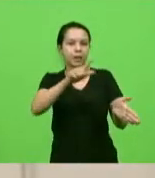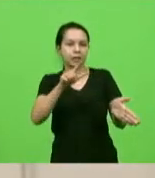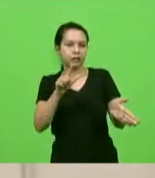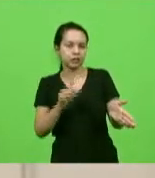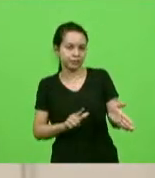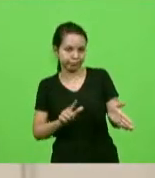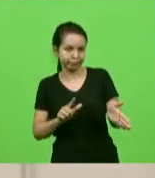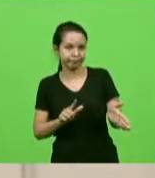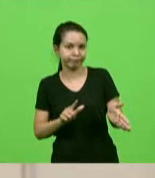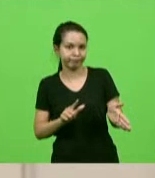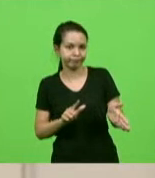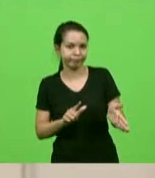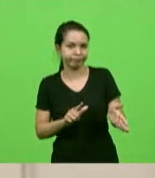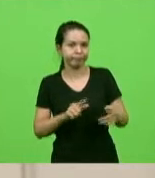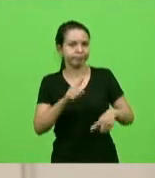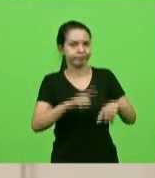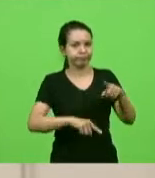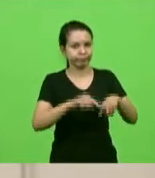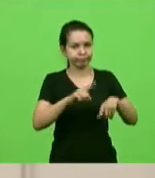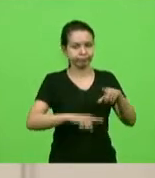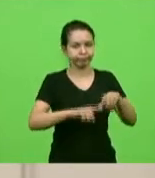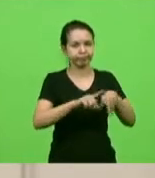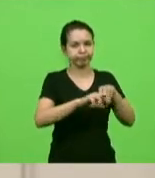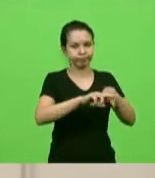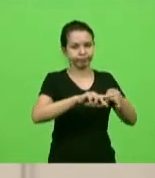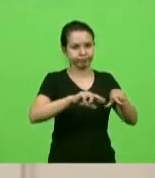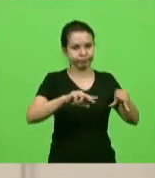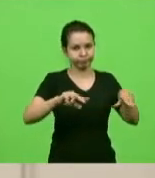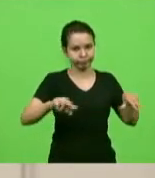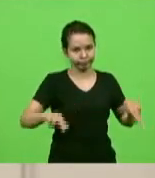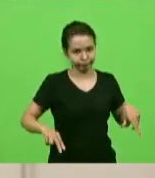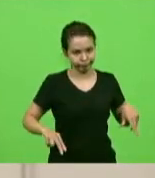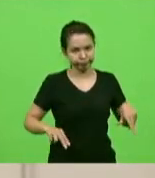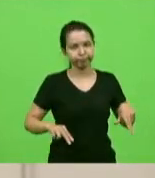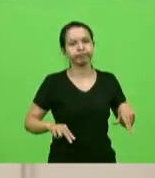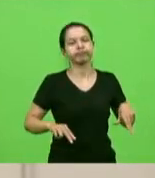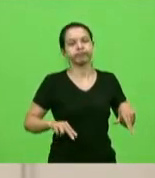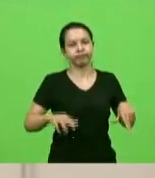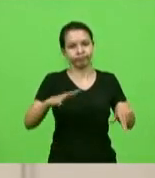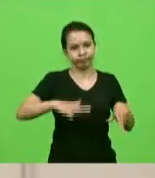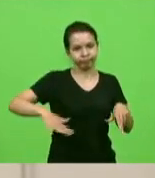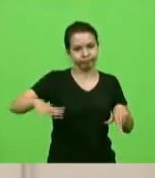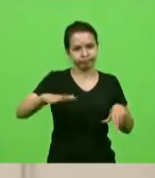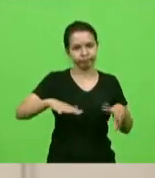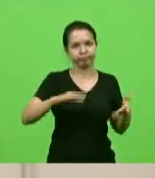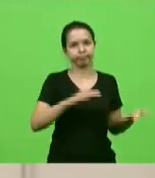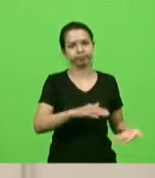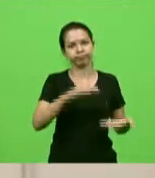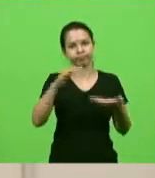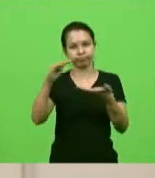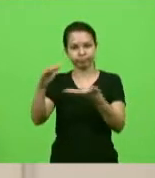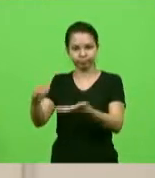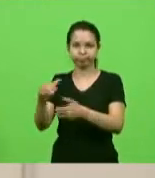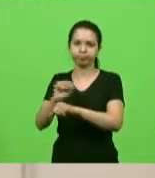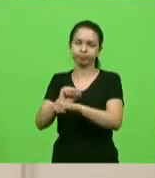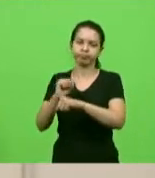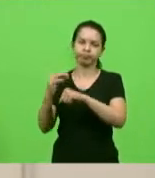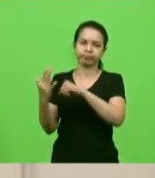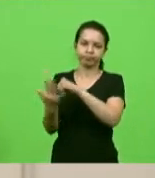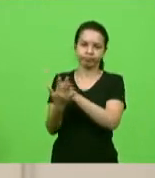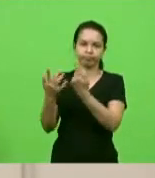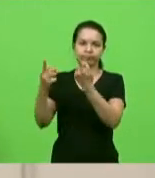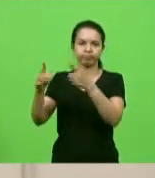antecipado de equipamentos e insumos destinados à pandemia.